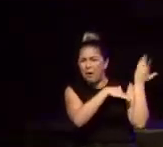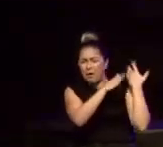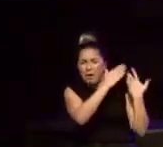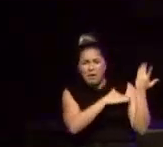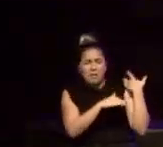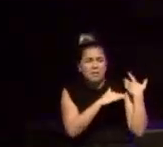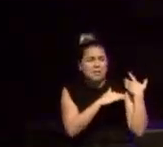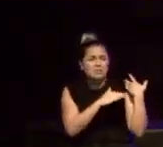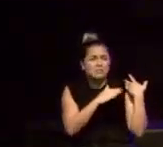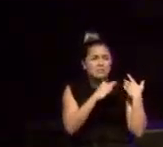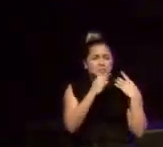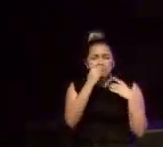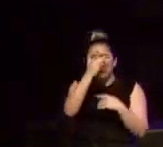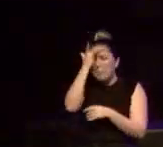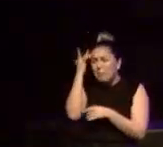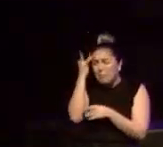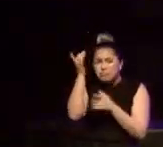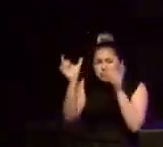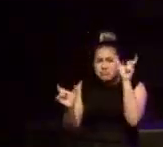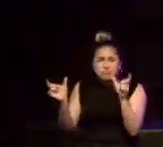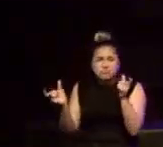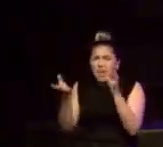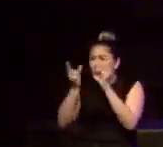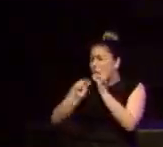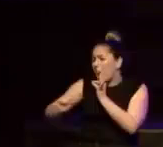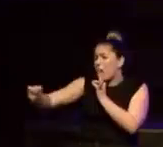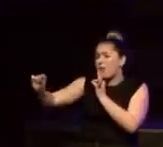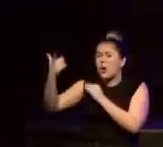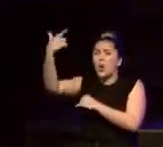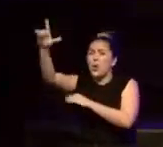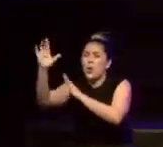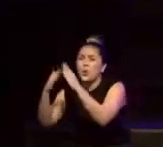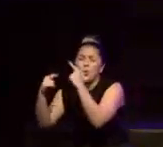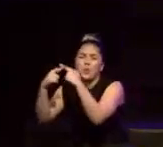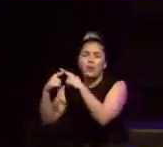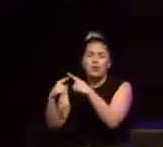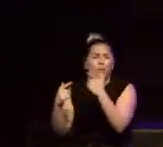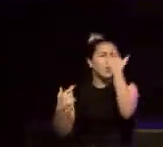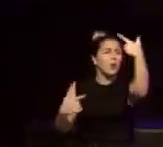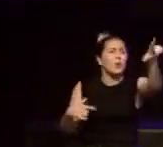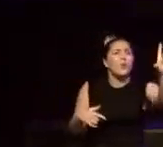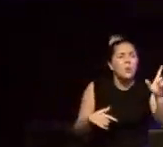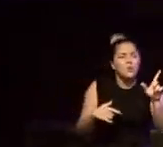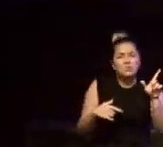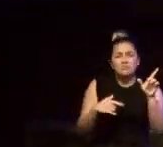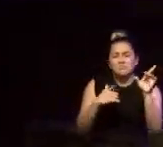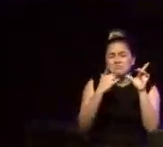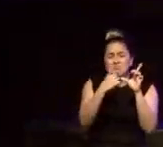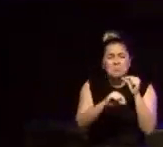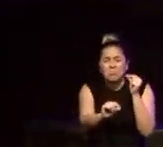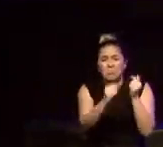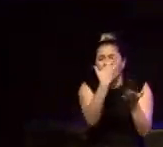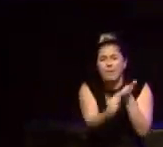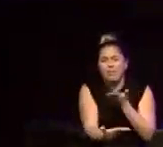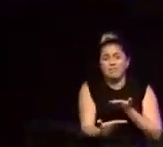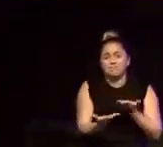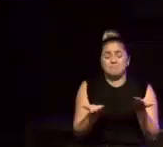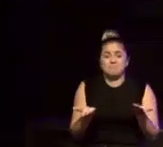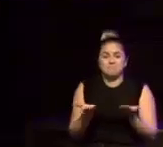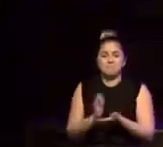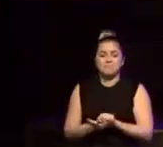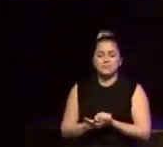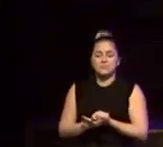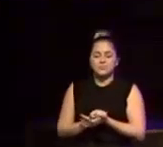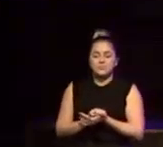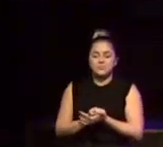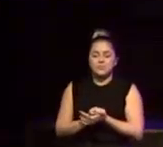ciclano, beltrano? Eu falo, meu Deus, está todo mundo, ninguém mais está aqui. Ah, esse está numa outra igreja. Não, esse não está em igreja nenhuma. Às vezes a gente descobre, sabe? Aí de